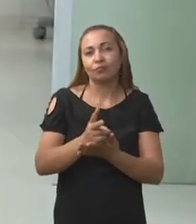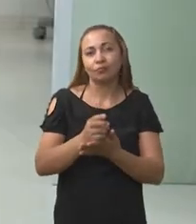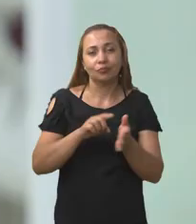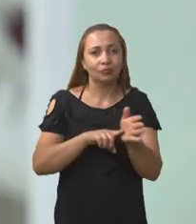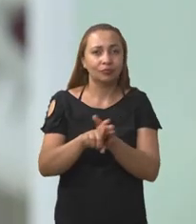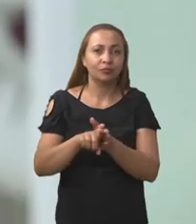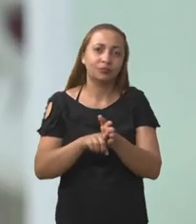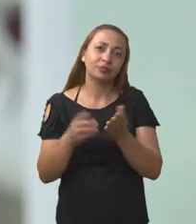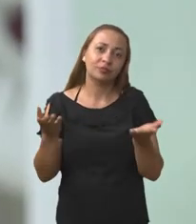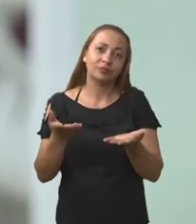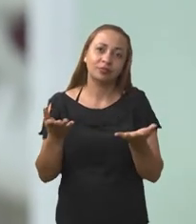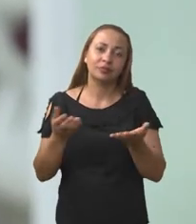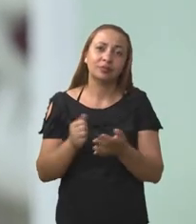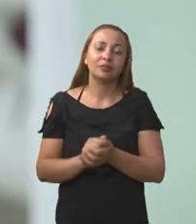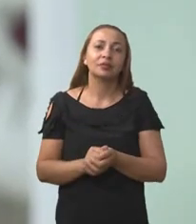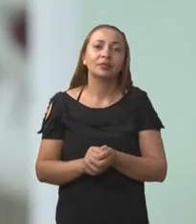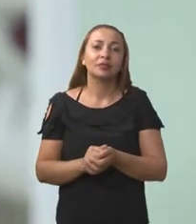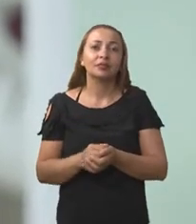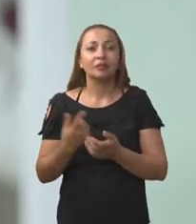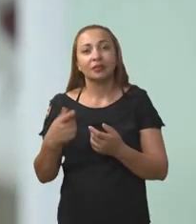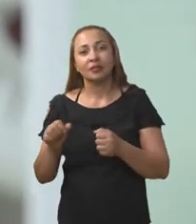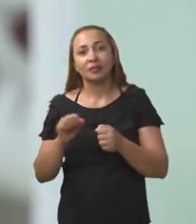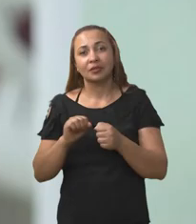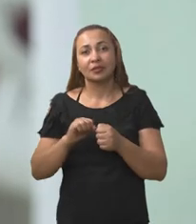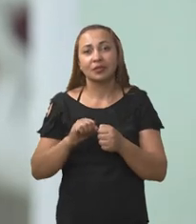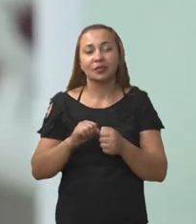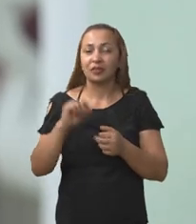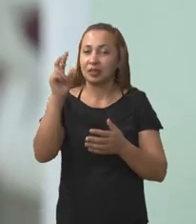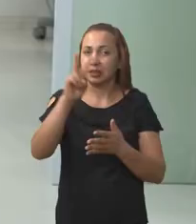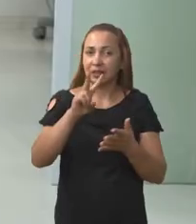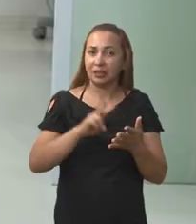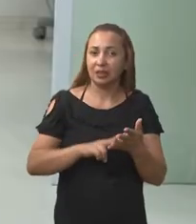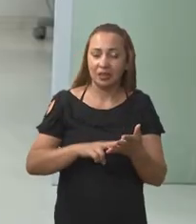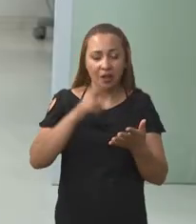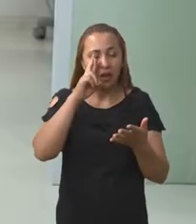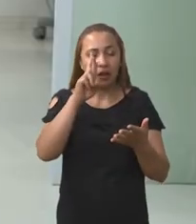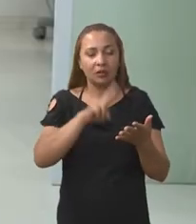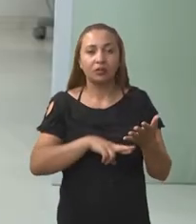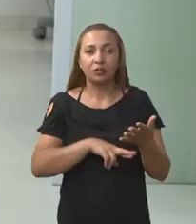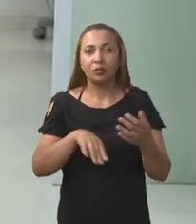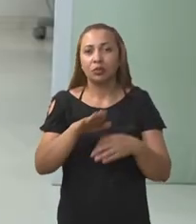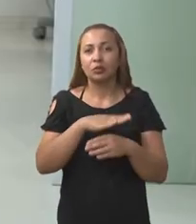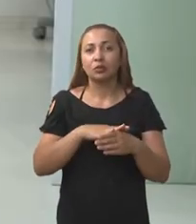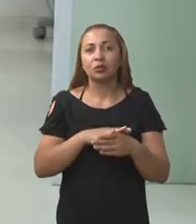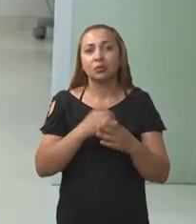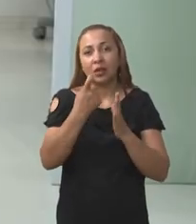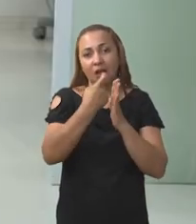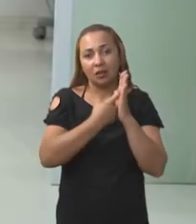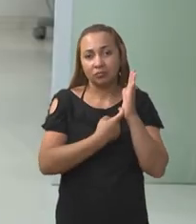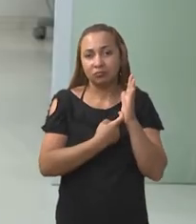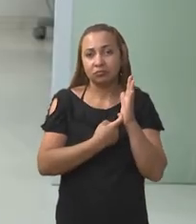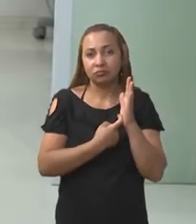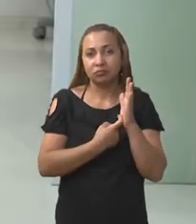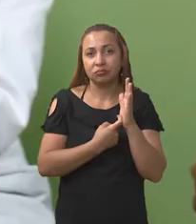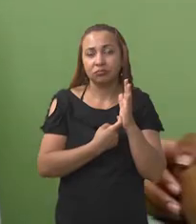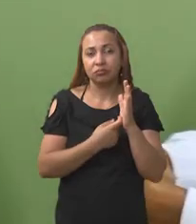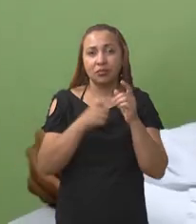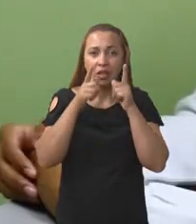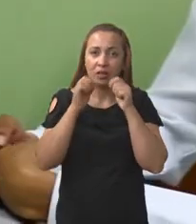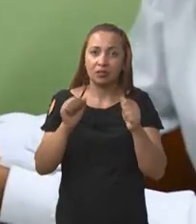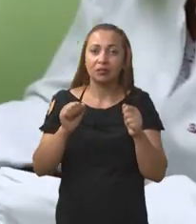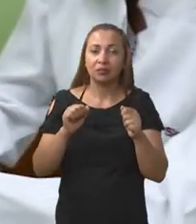à pesquisa agora eu irei fazer o revisão de literatura sobre os dispositivos para remoção da saburra lingual